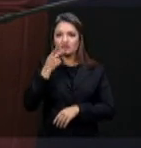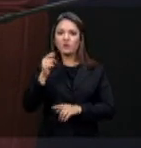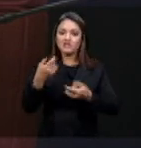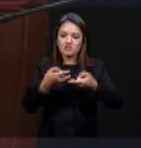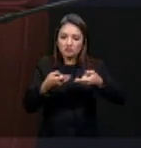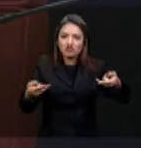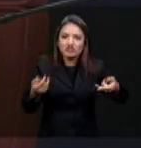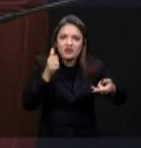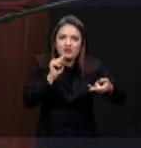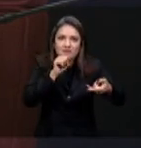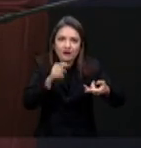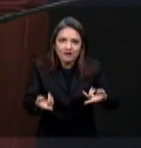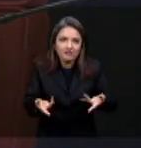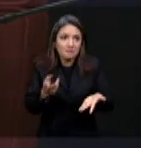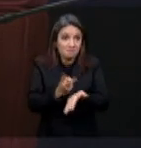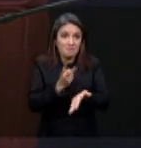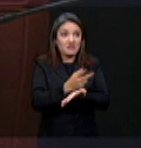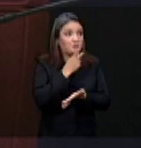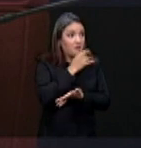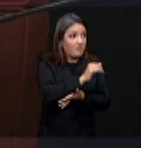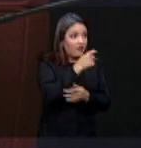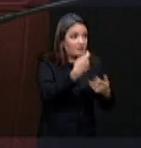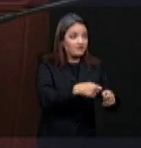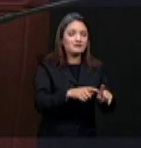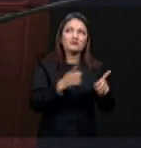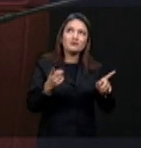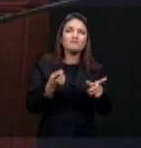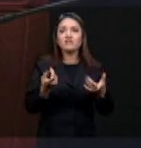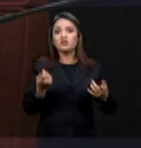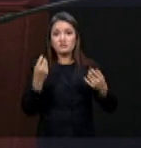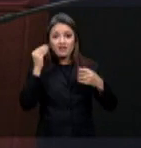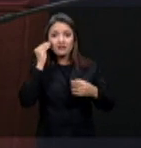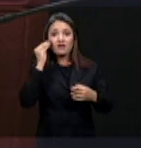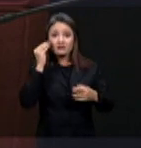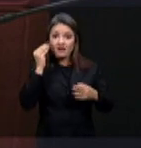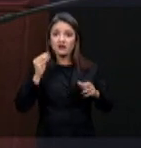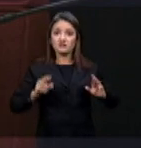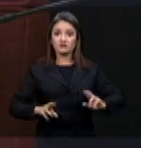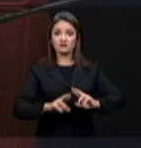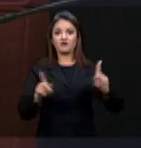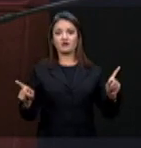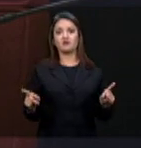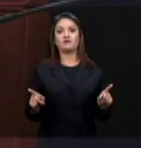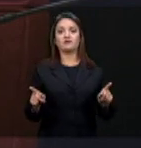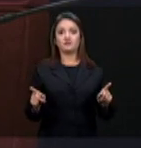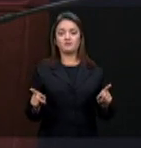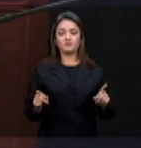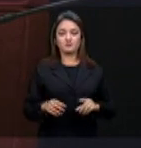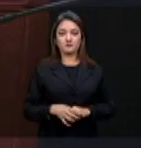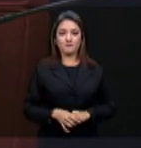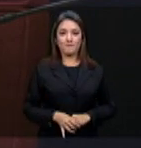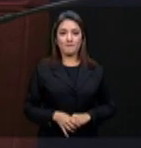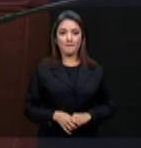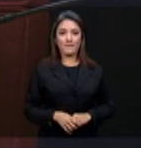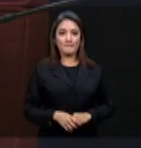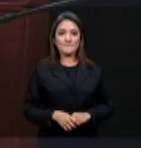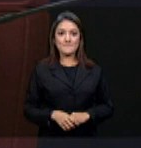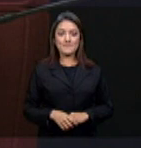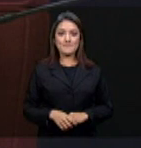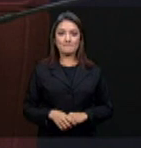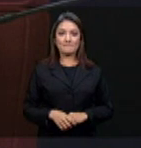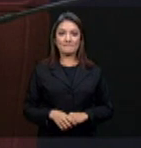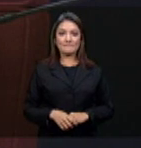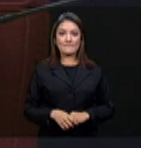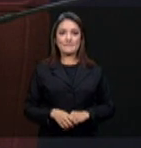a situação e buscar essa diversidade que é recente Mas como eu disse ela veio para ficar quando a gente